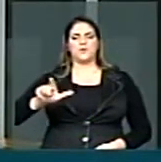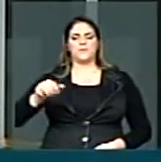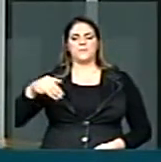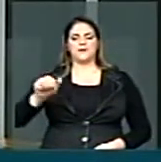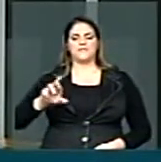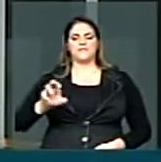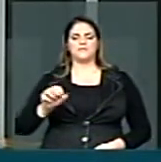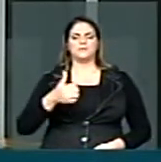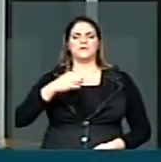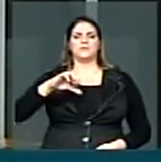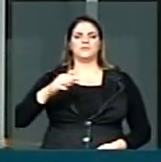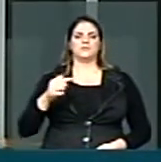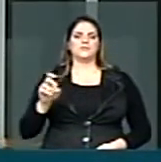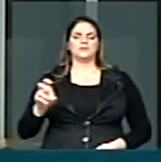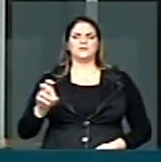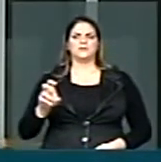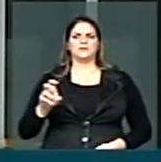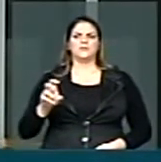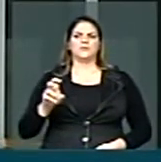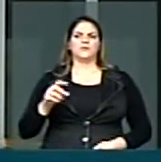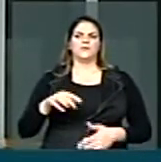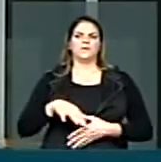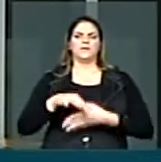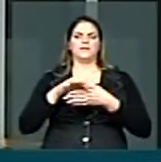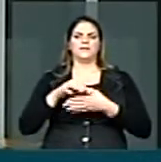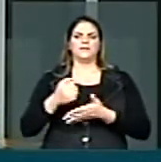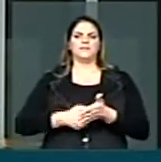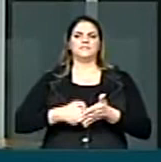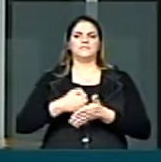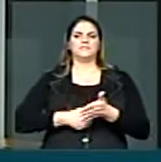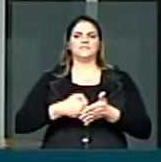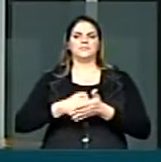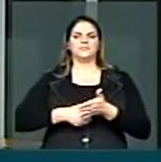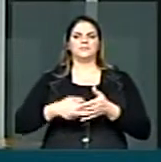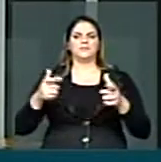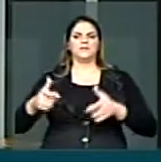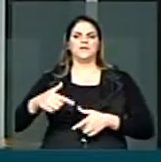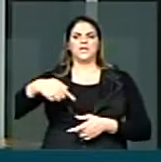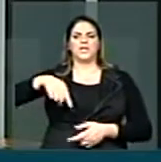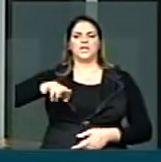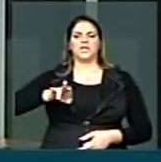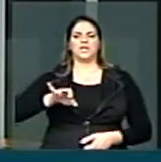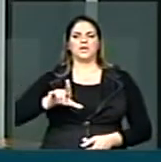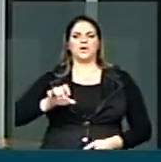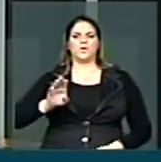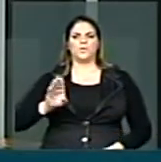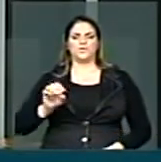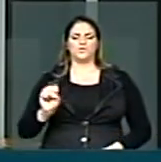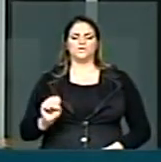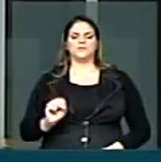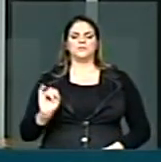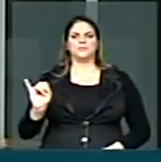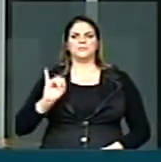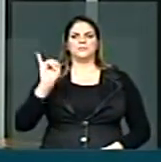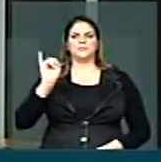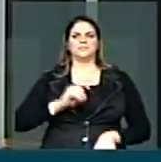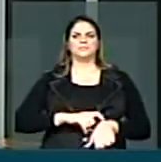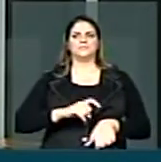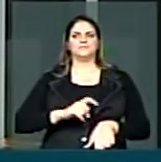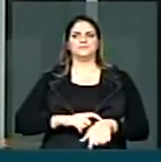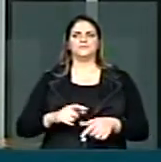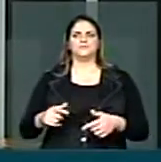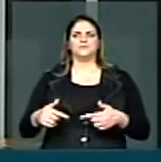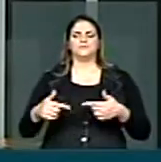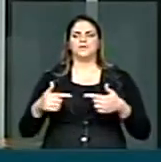1695, líder da resistência negra nos quilombos, cuja epopeia foi um marco na luta pela